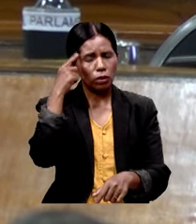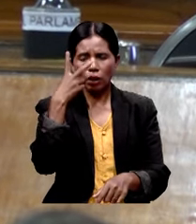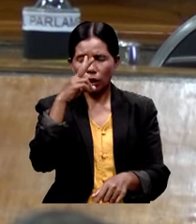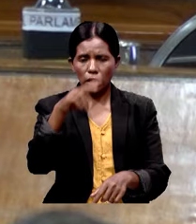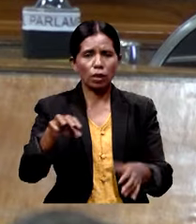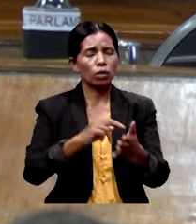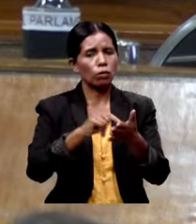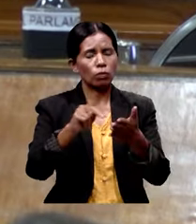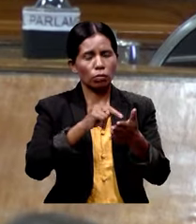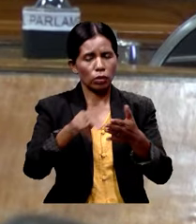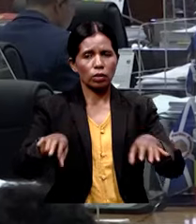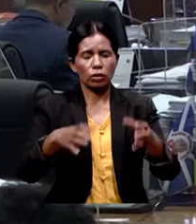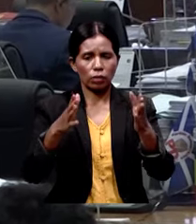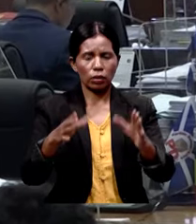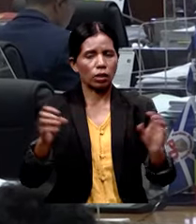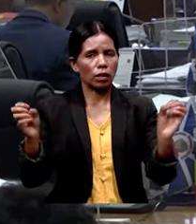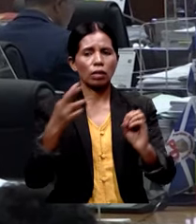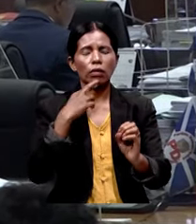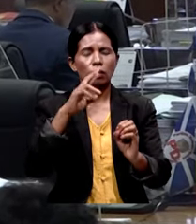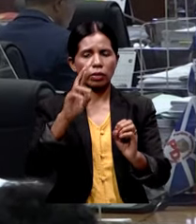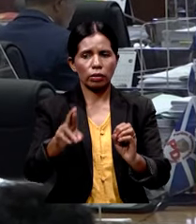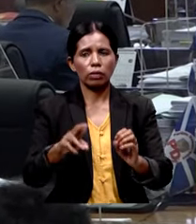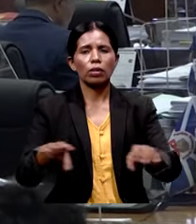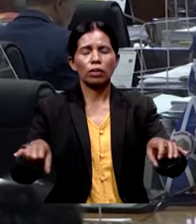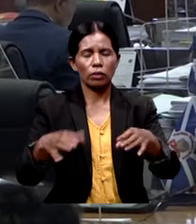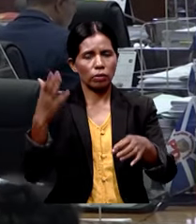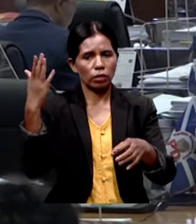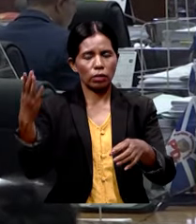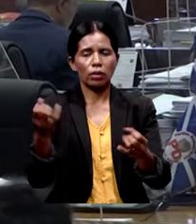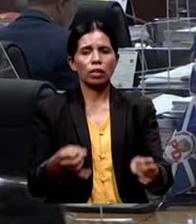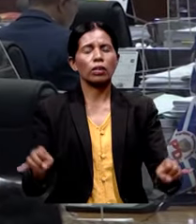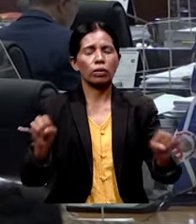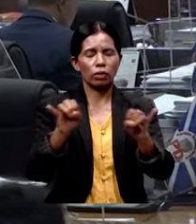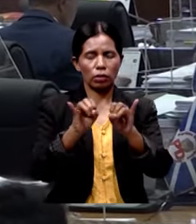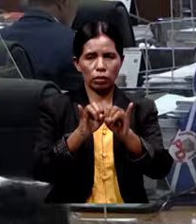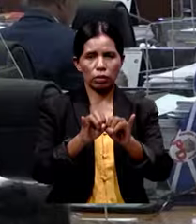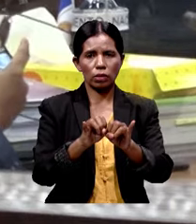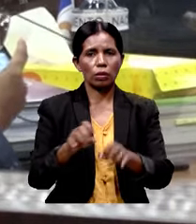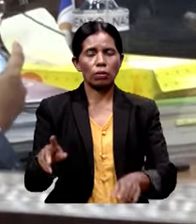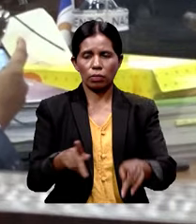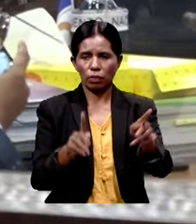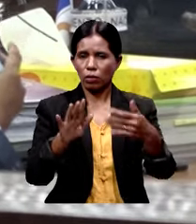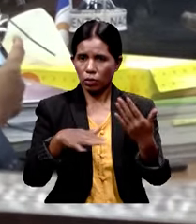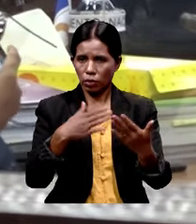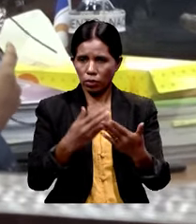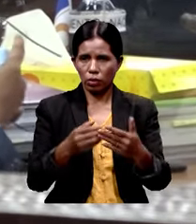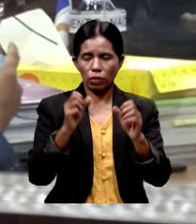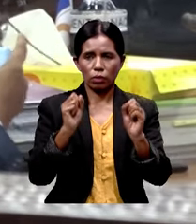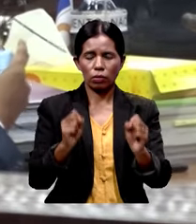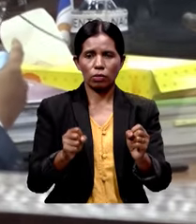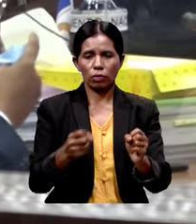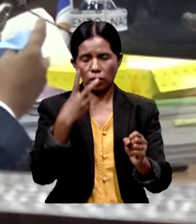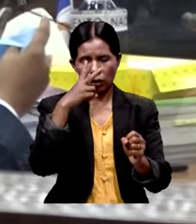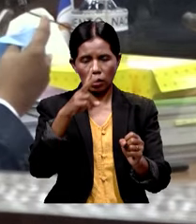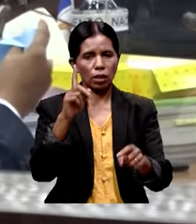trabalhadores Sirenebe, macla corresponde ao carga serviço e a instituição que a empresa pública Sira ou de soluciona